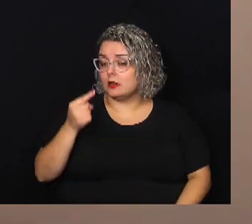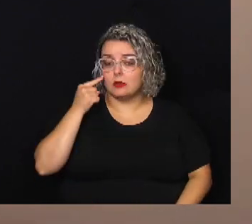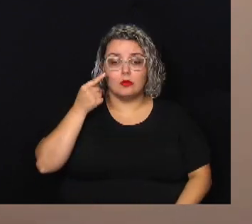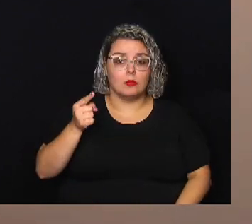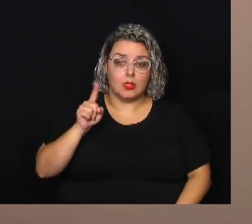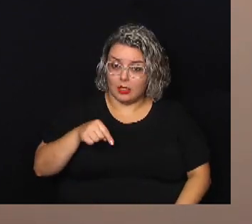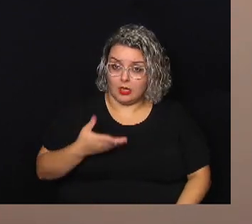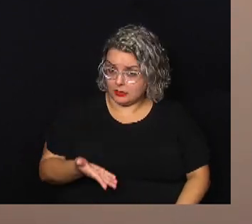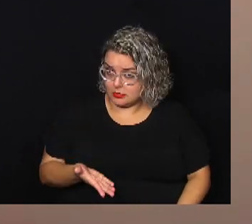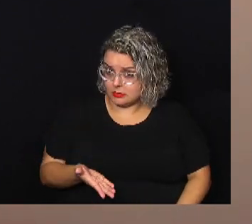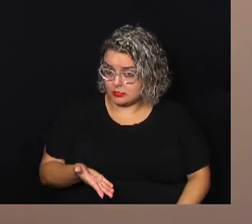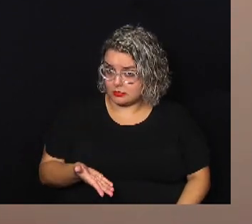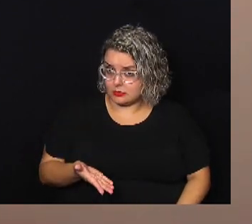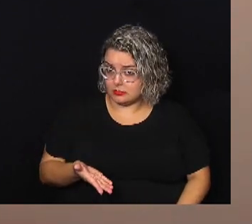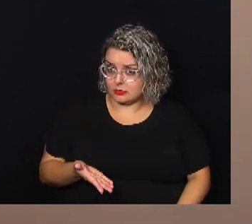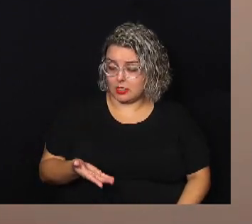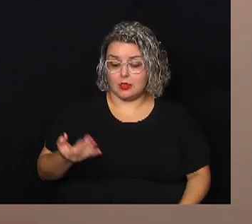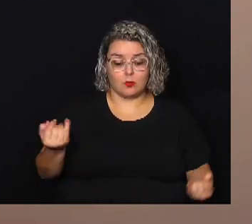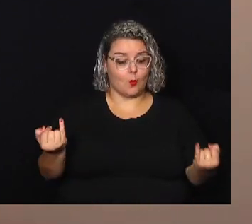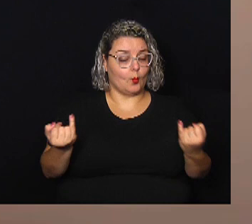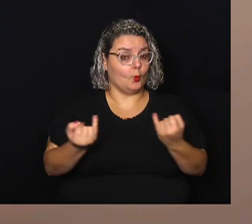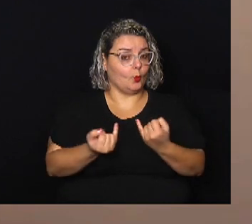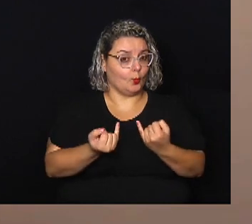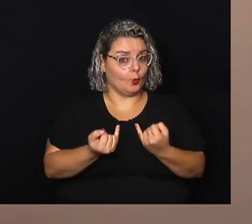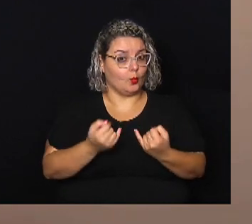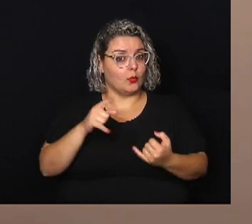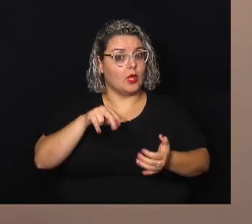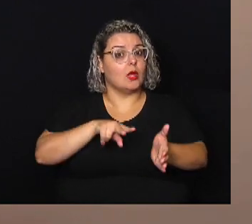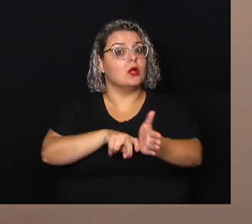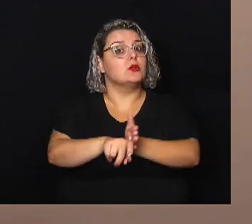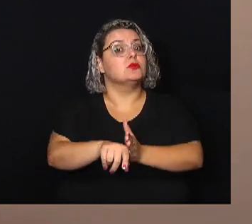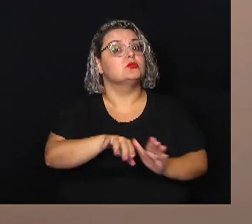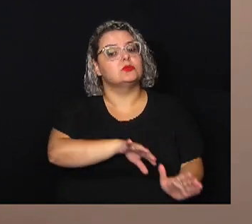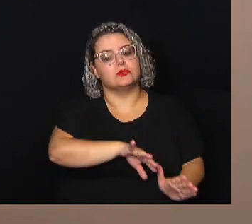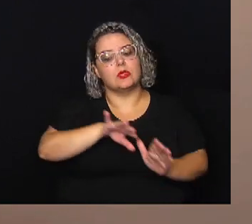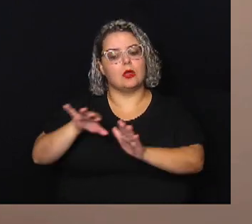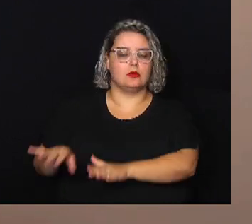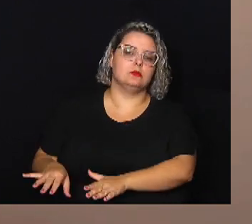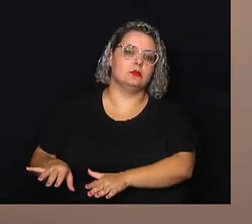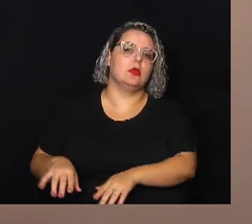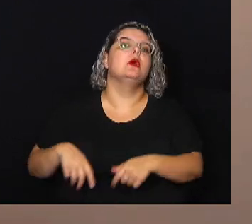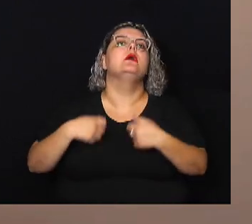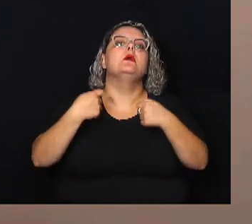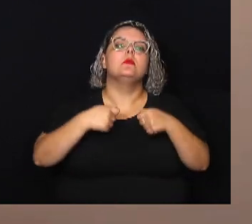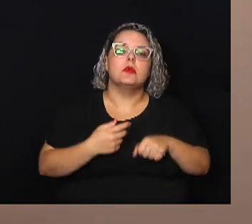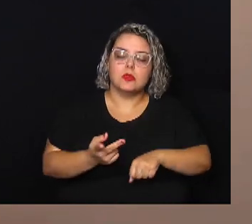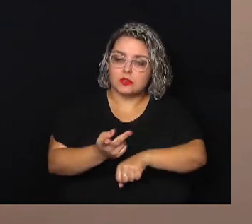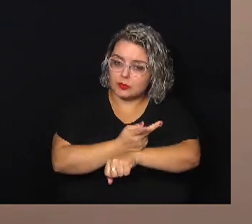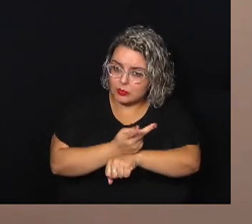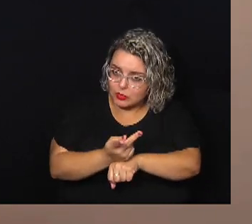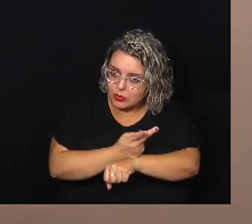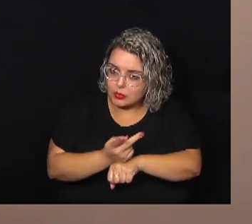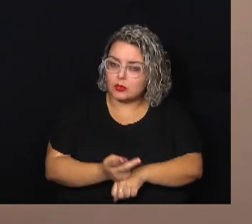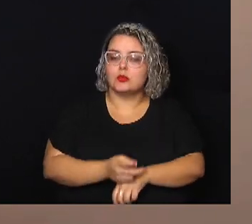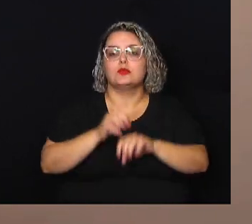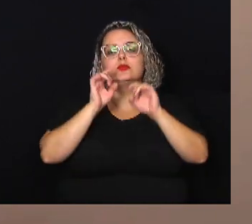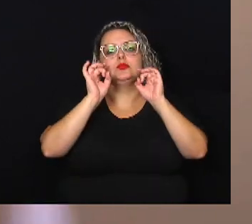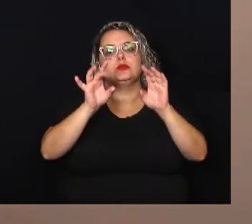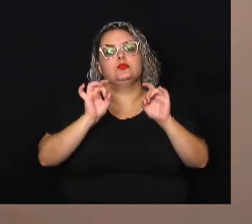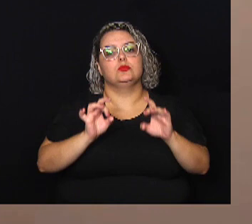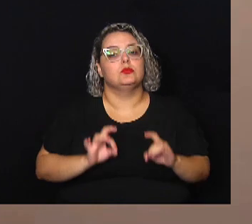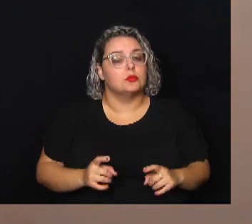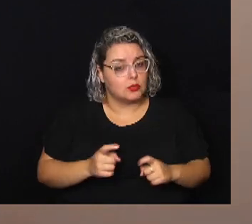isso. Esse emagrecimento é um diagnóstico de exclusão. Você precisa procurar um especialista, um